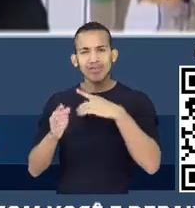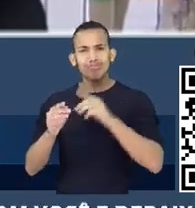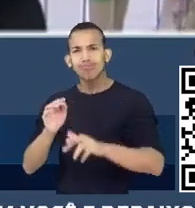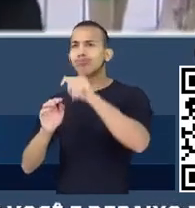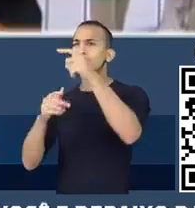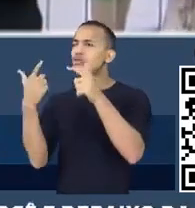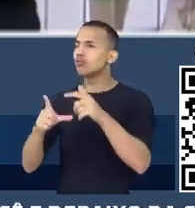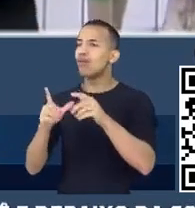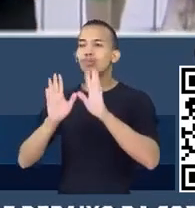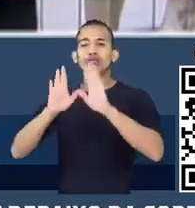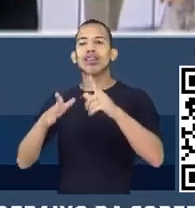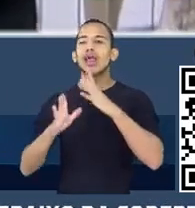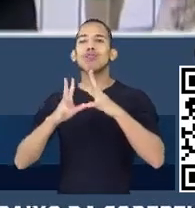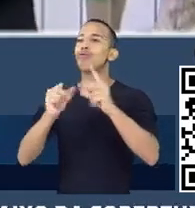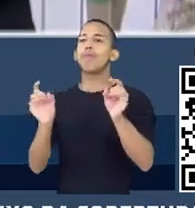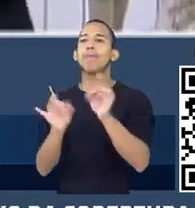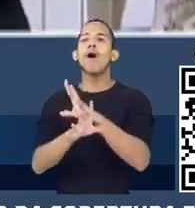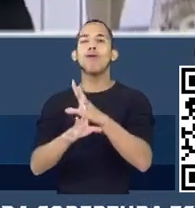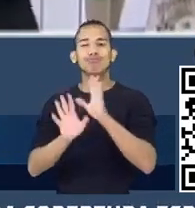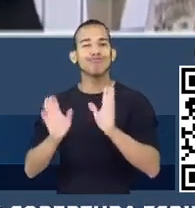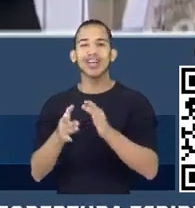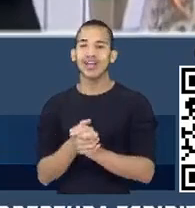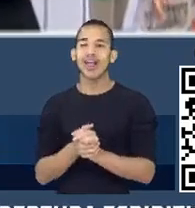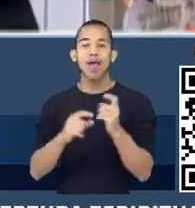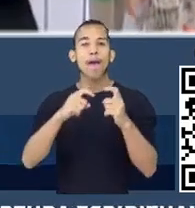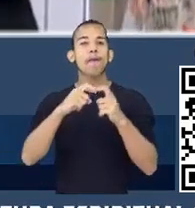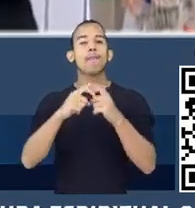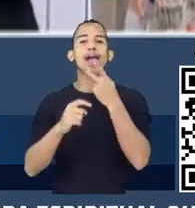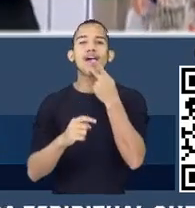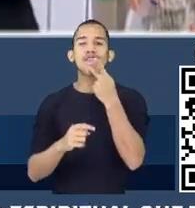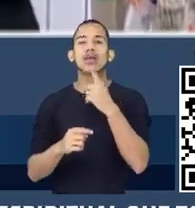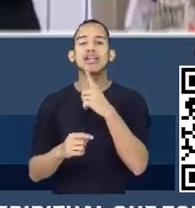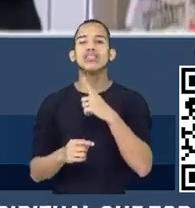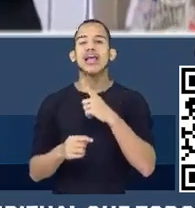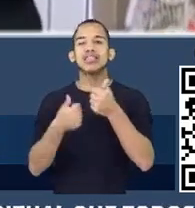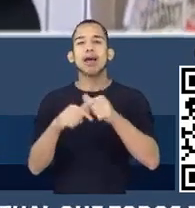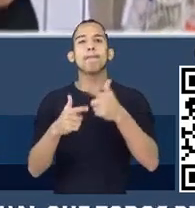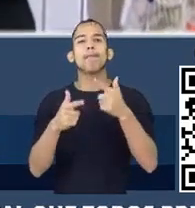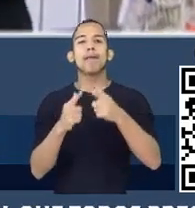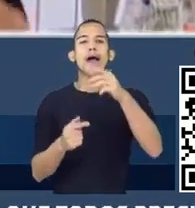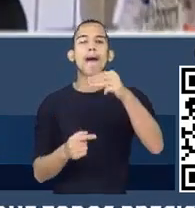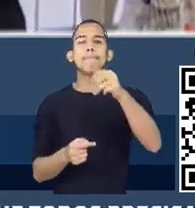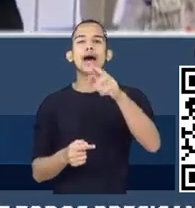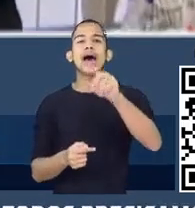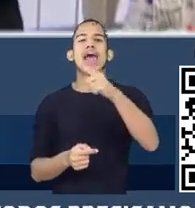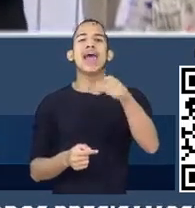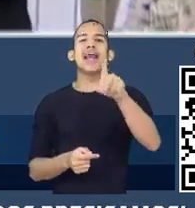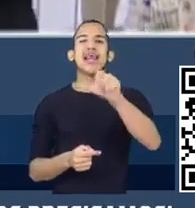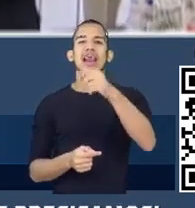já estava nesse negócio de luz. Que o médico disse que ela estava com amarelão. Eu disse, não está não, que está com amarelão é